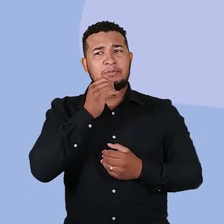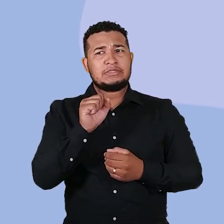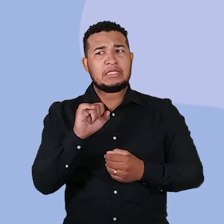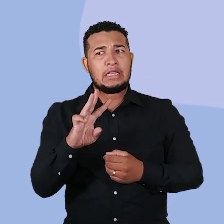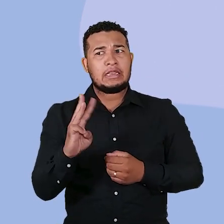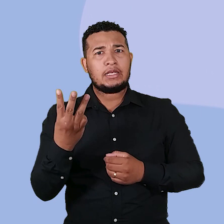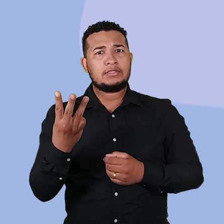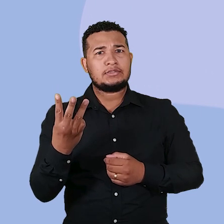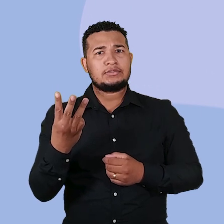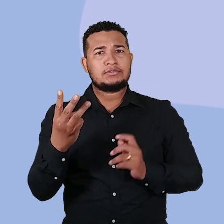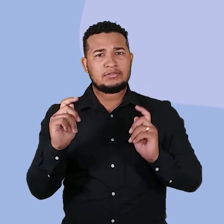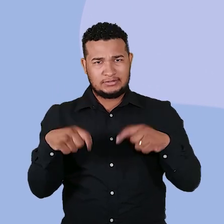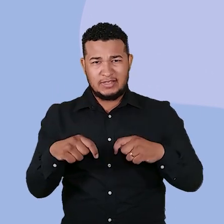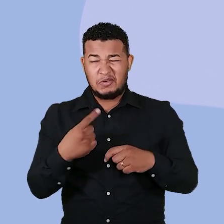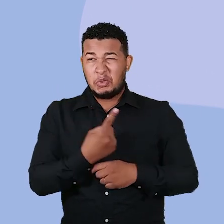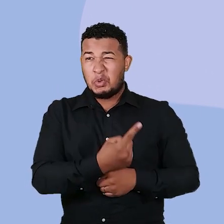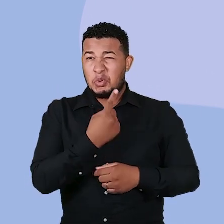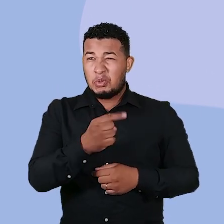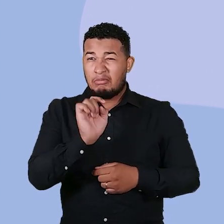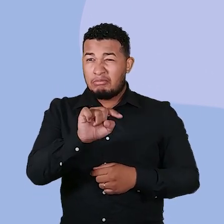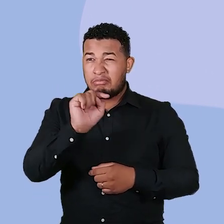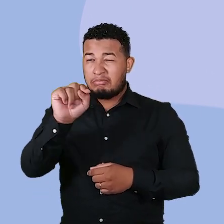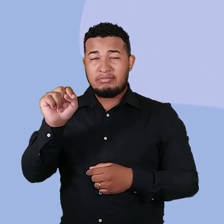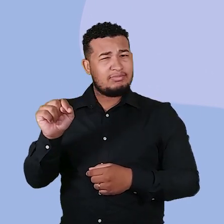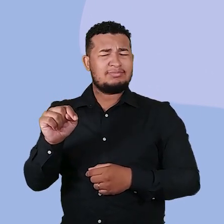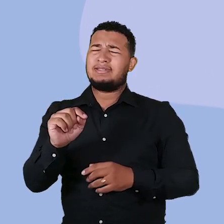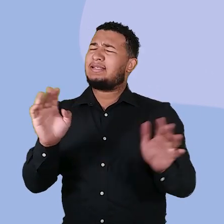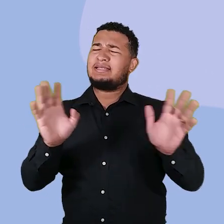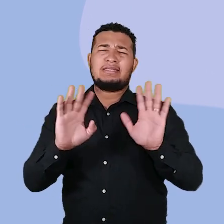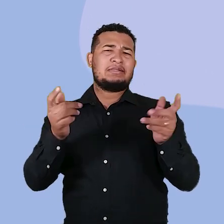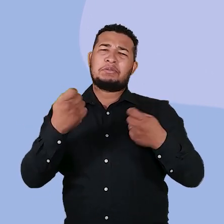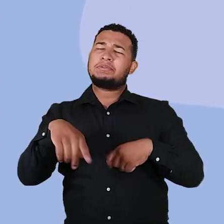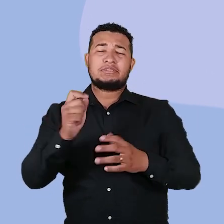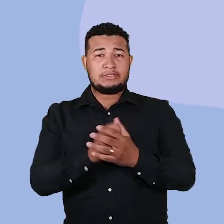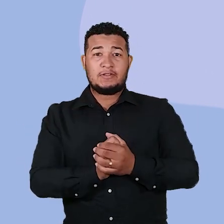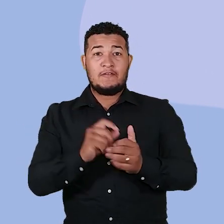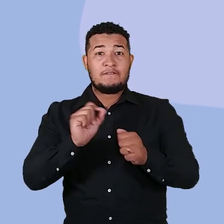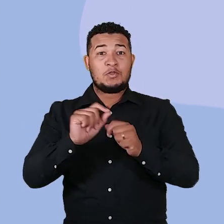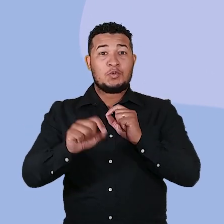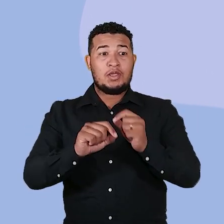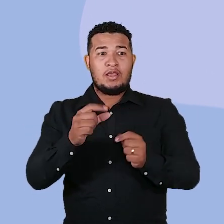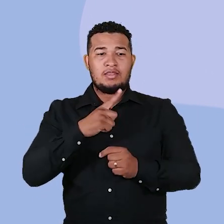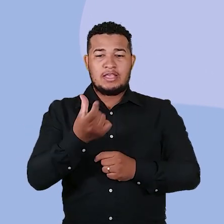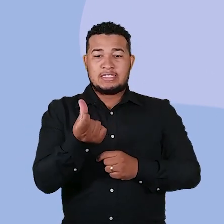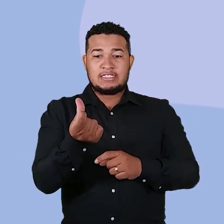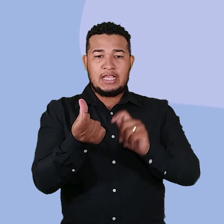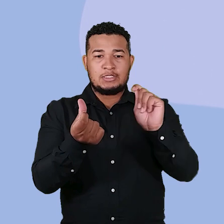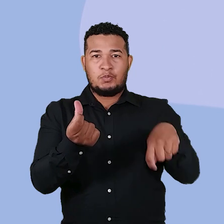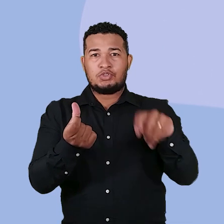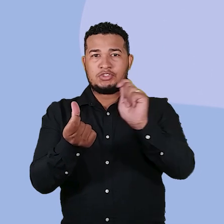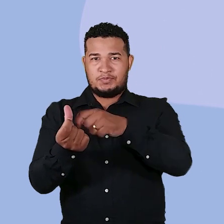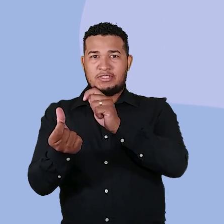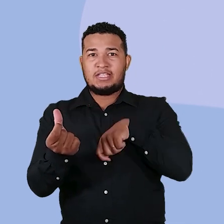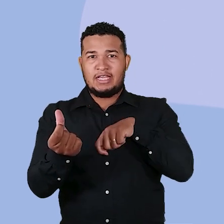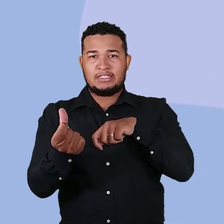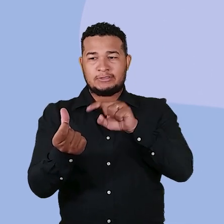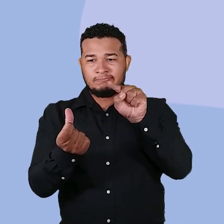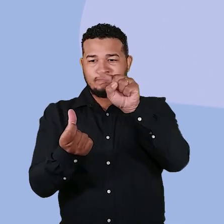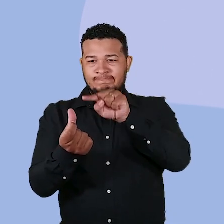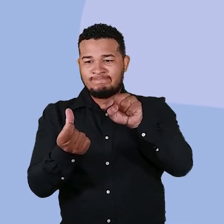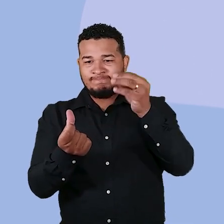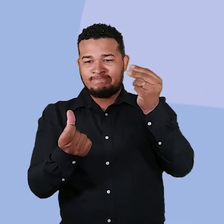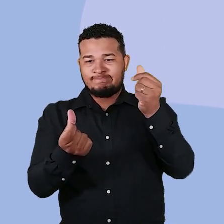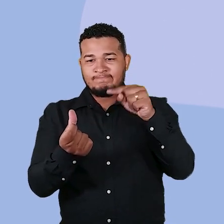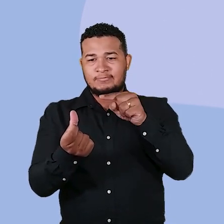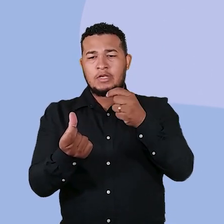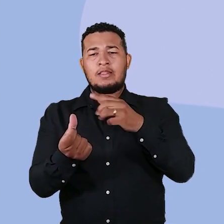interessados em e você não vai querer fazer ele de uma um né que que você pode fazer aqui você pode substituir a